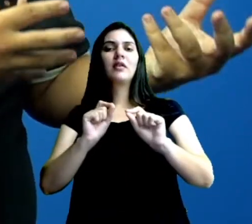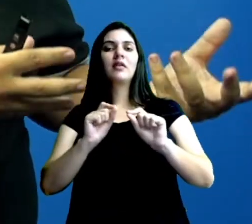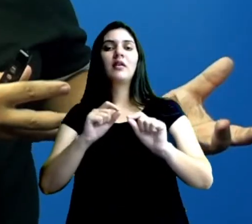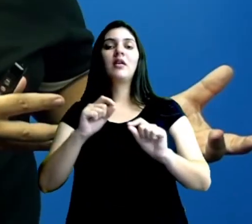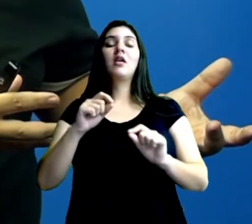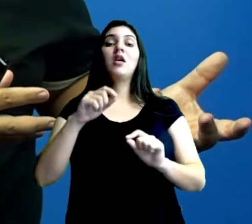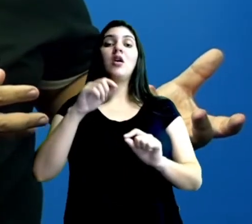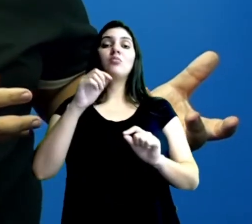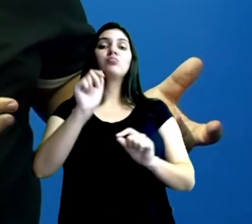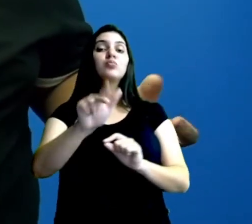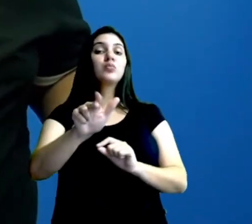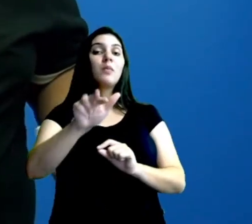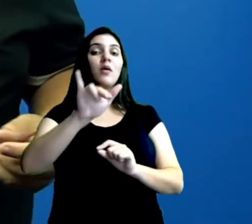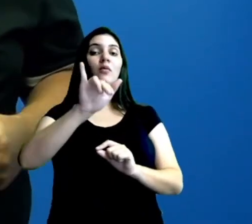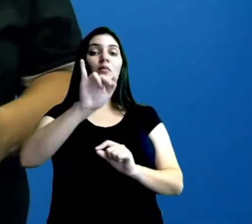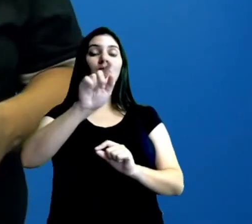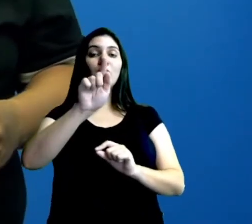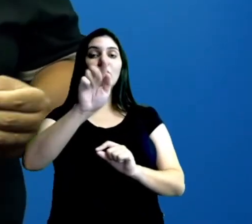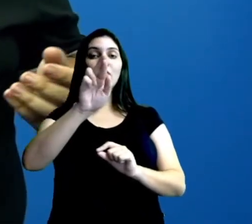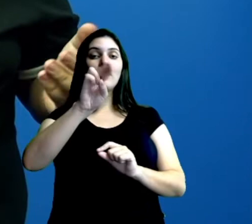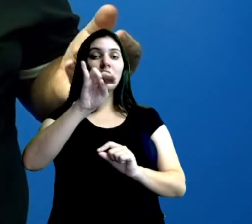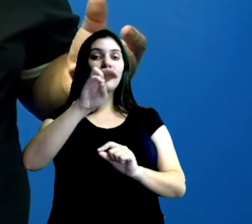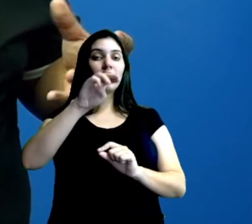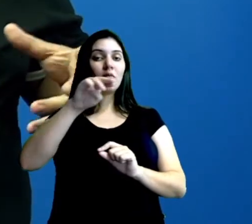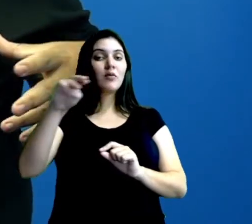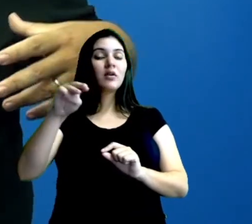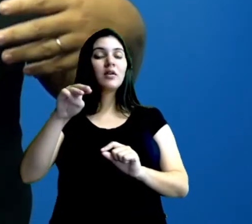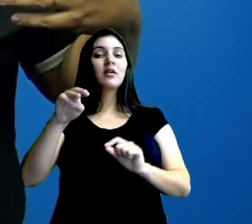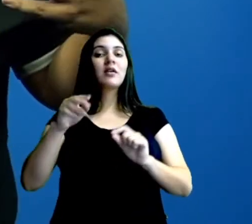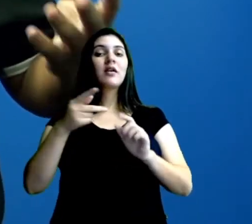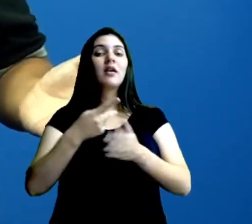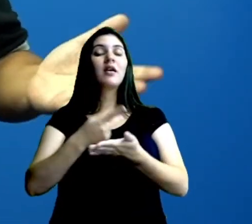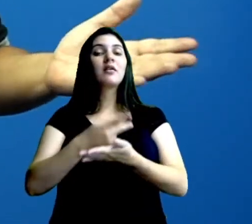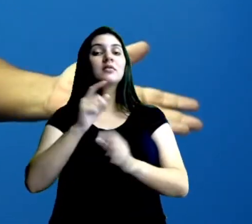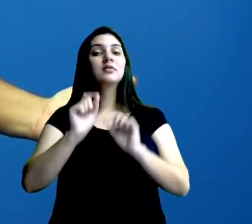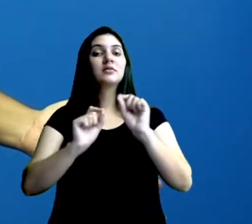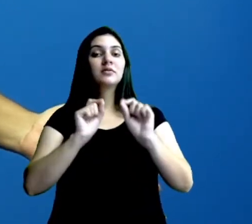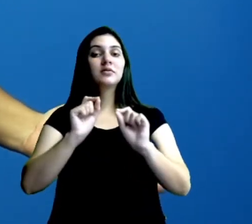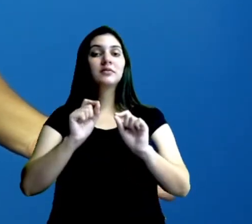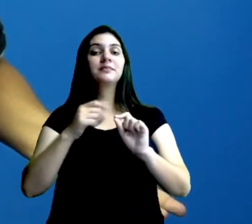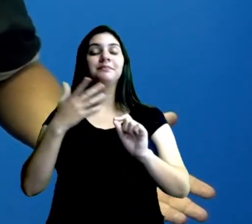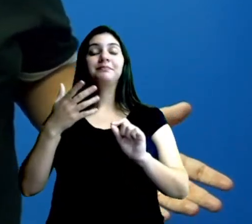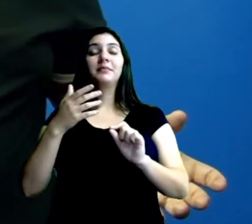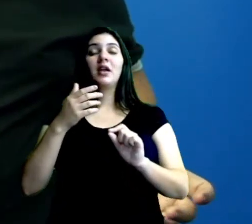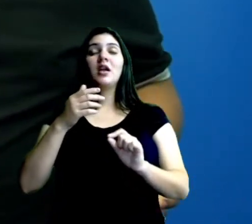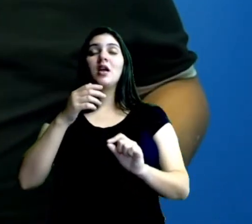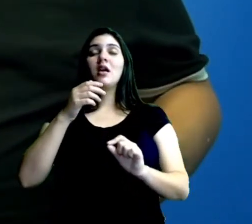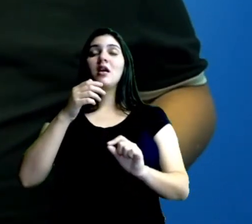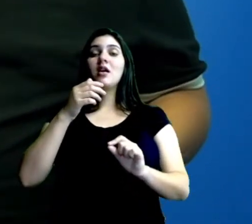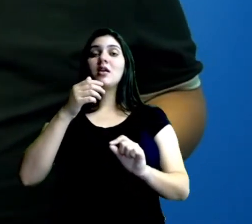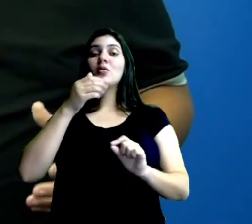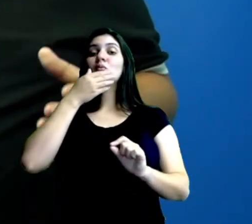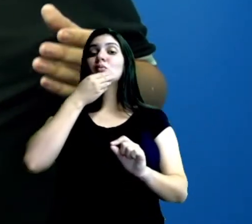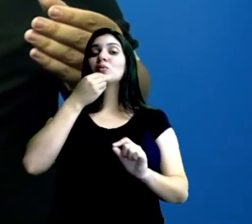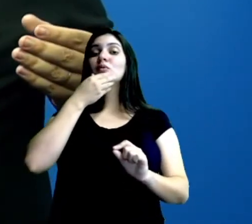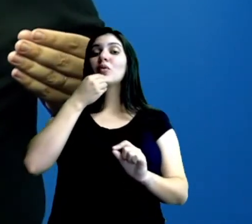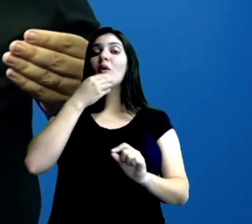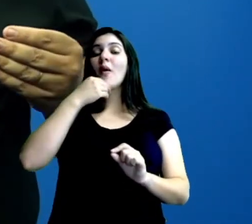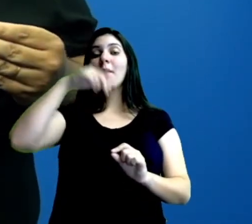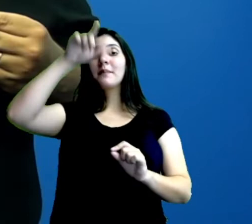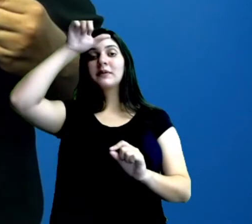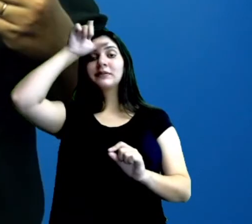irmãos Grimm, né? Que eles eram alemães, eles acabaram